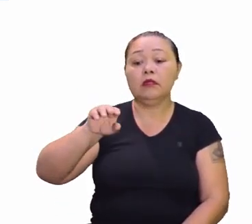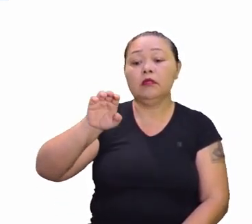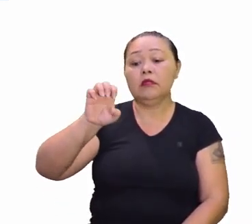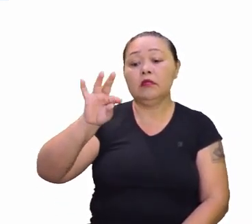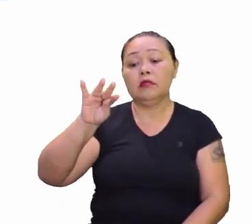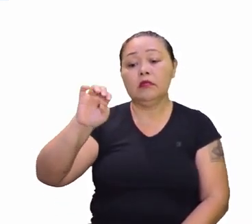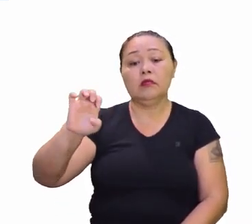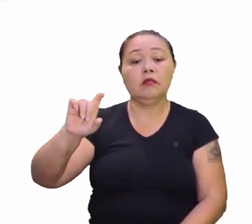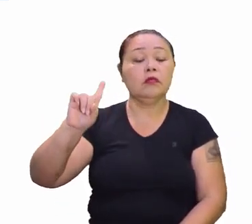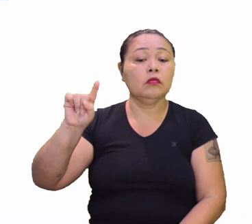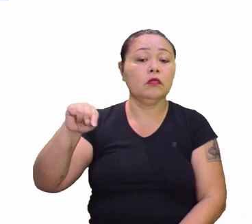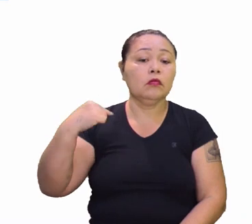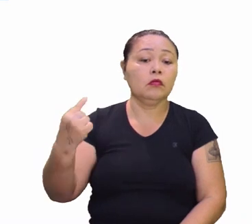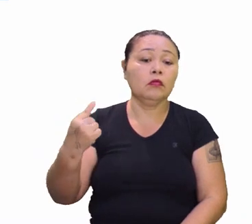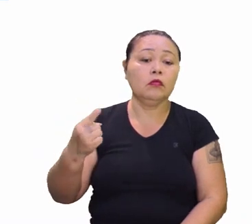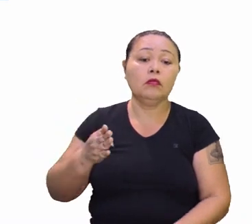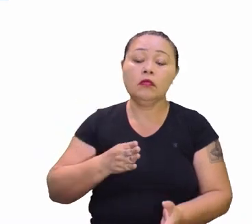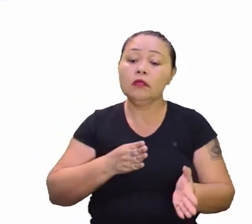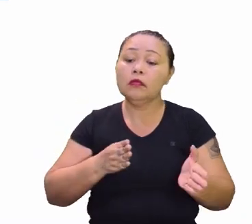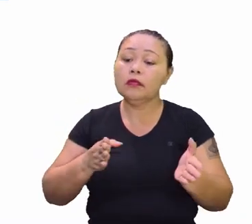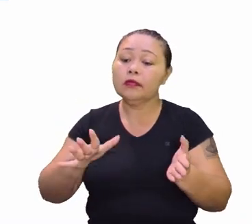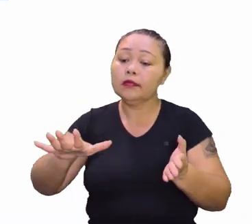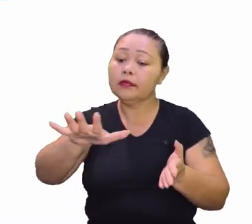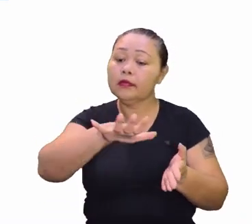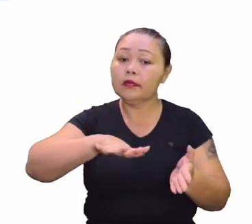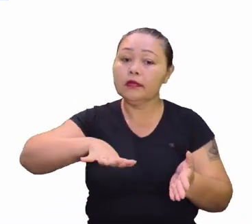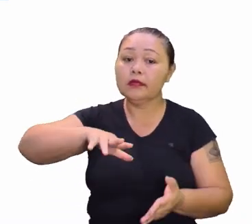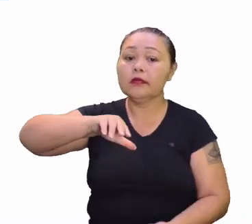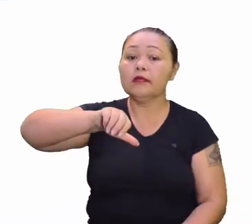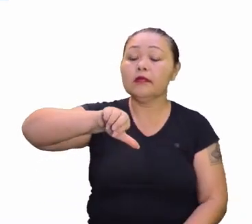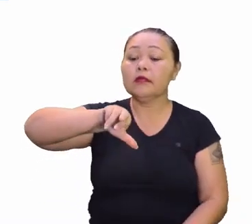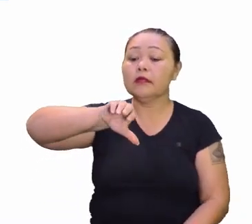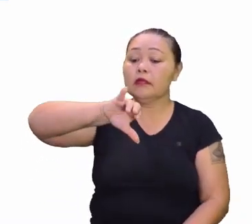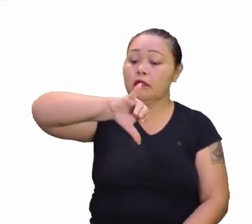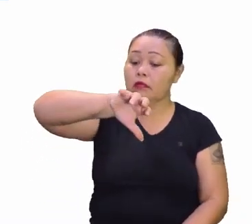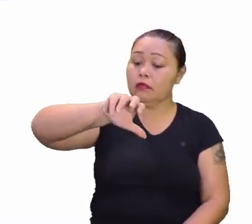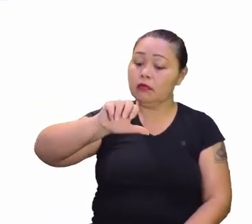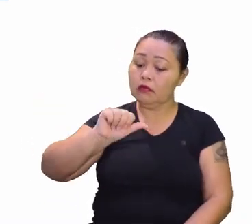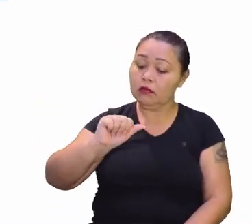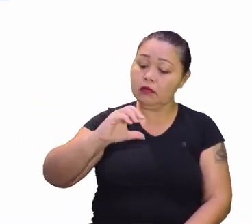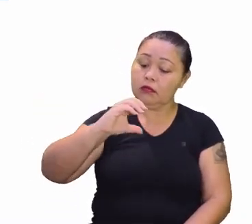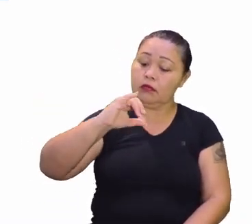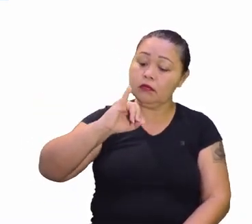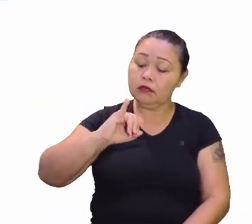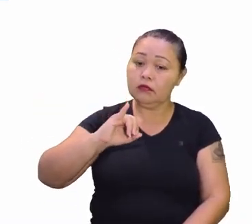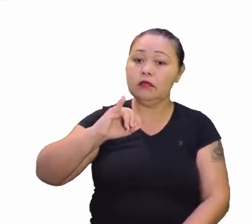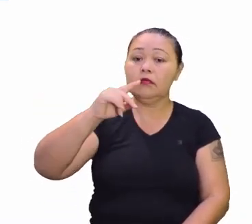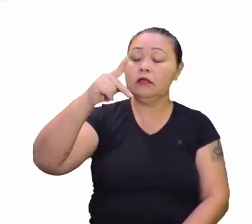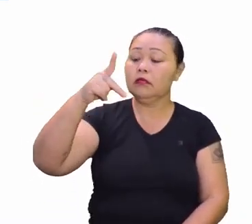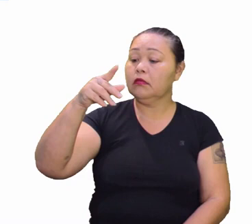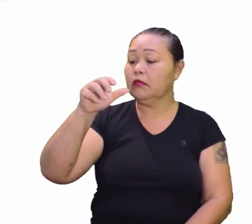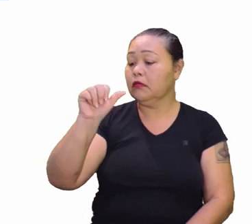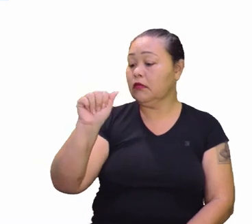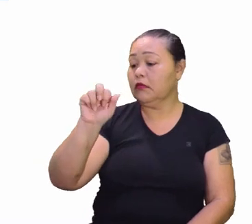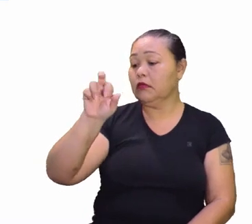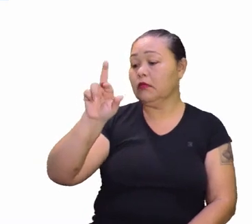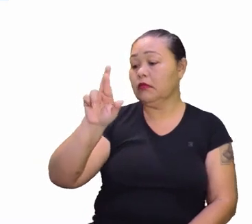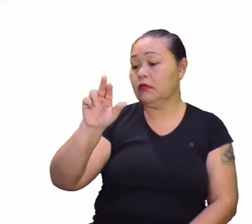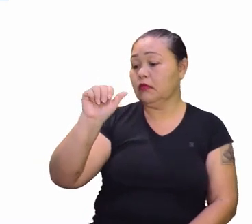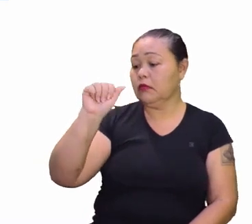tá? Bacia do Rio Jaci-Paraná. Também é uma